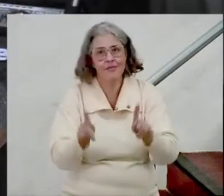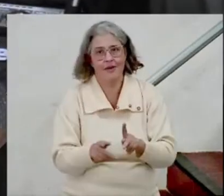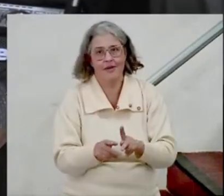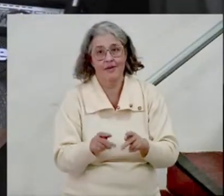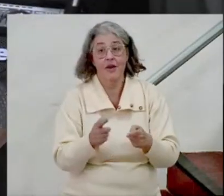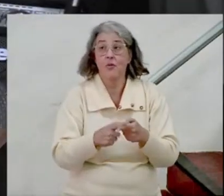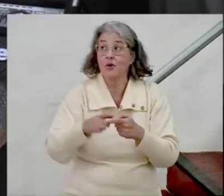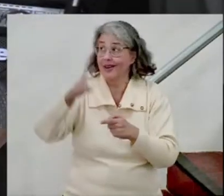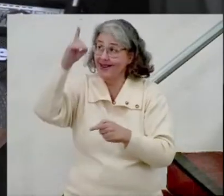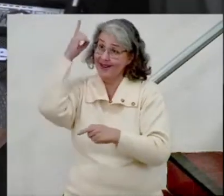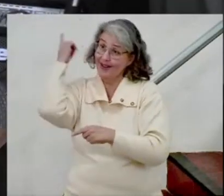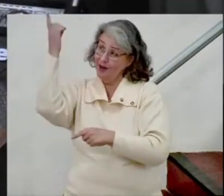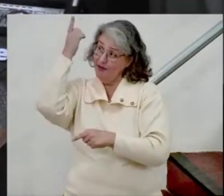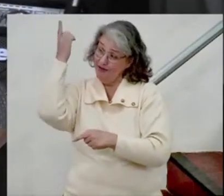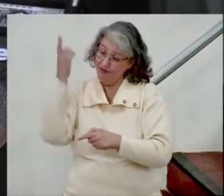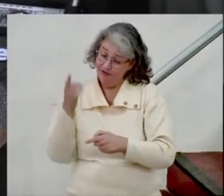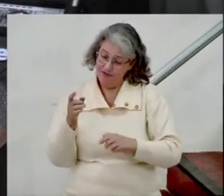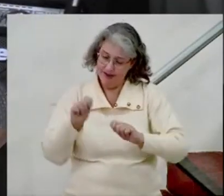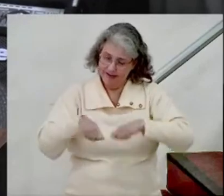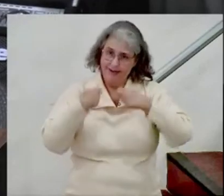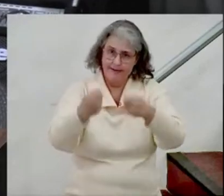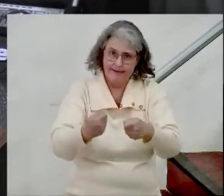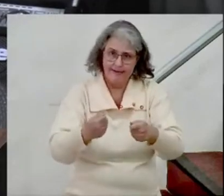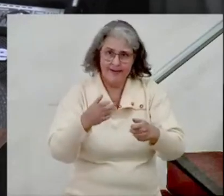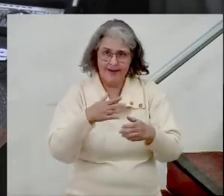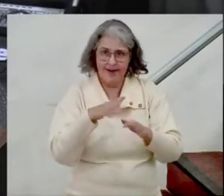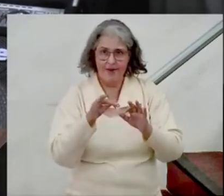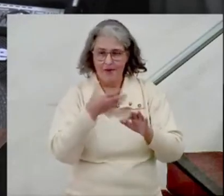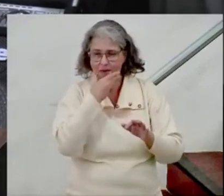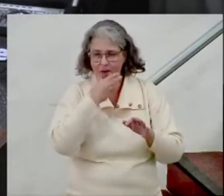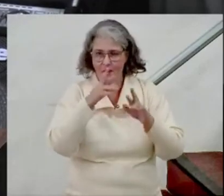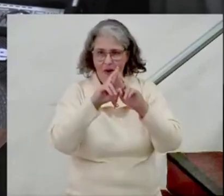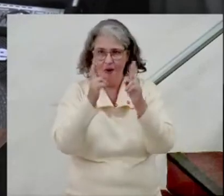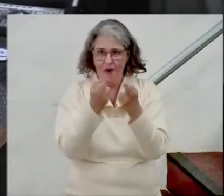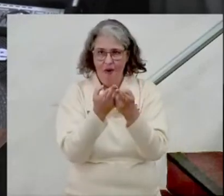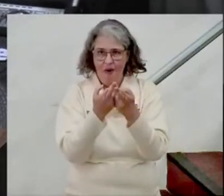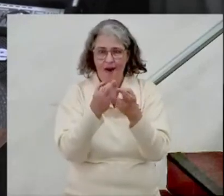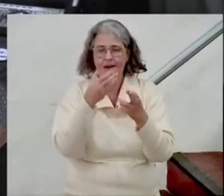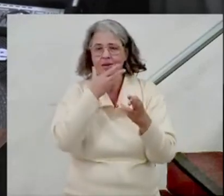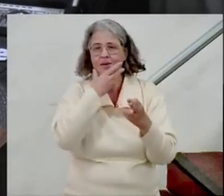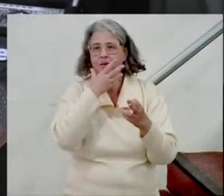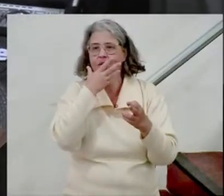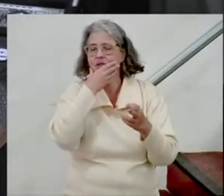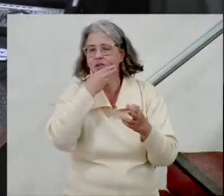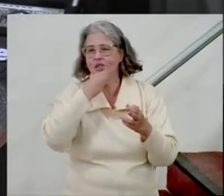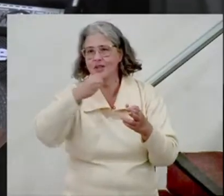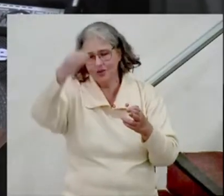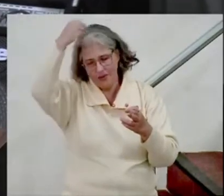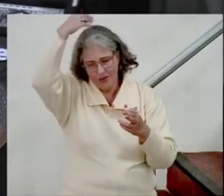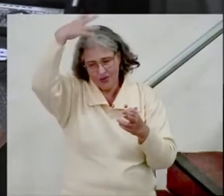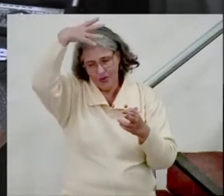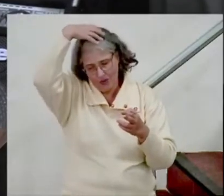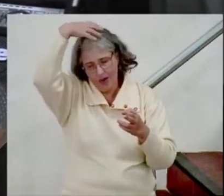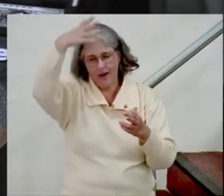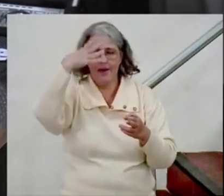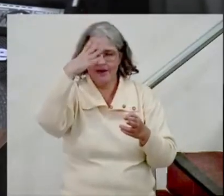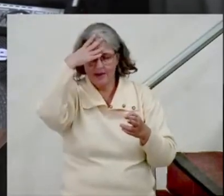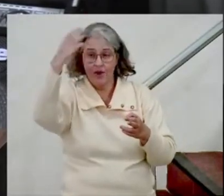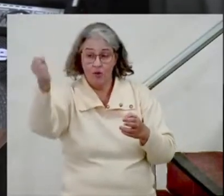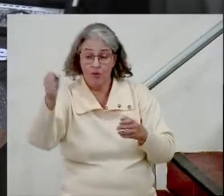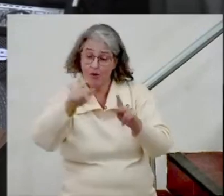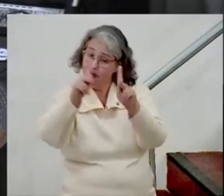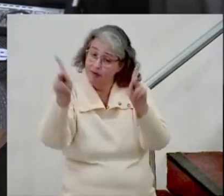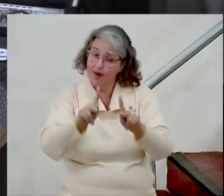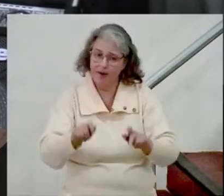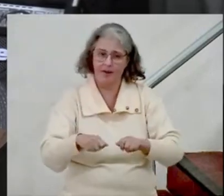um reino grande e em paz. Se você olha no mapa aí, você vai ver que o que está pintado de verde é o território do reino de Israel